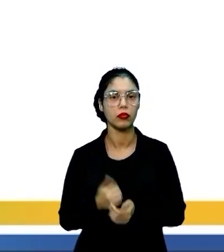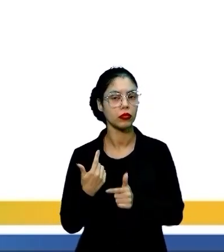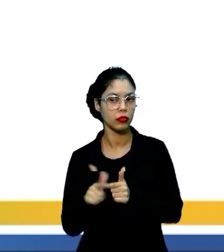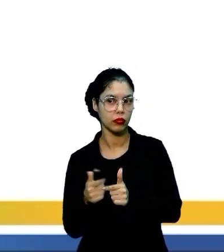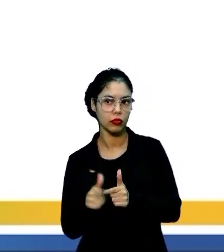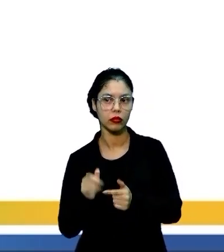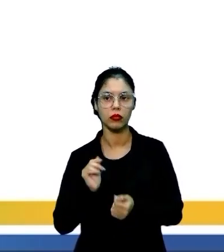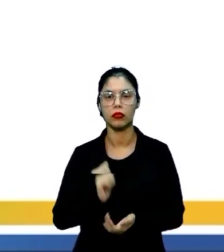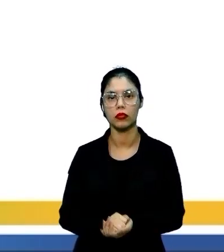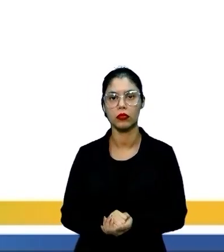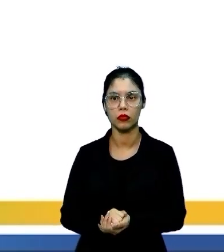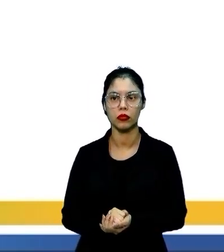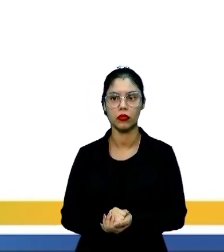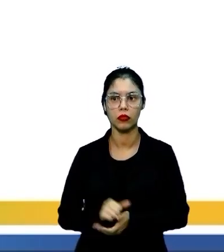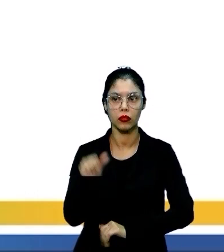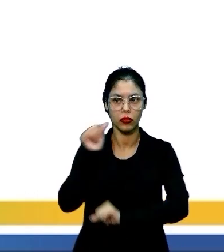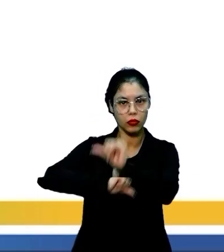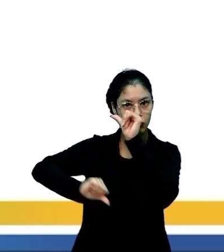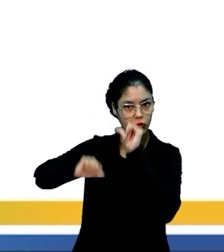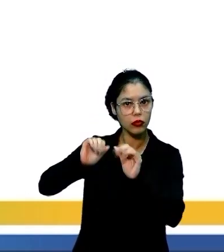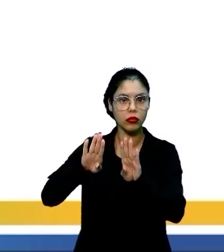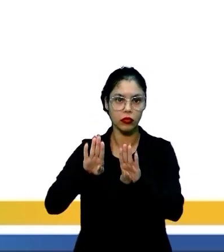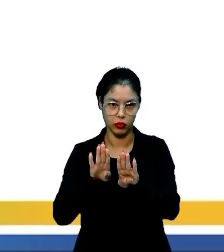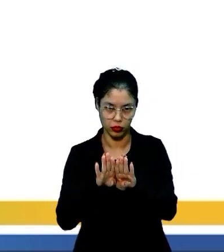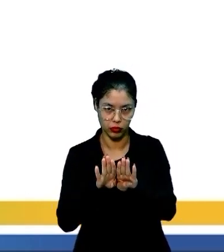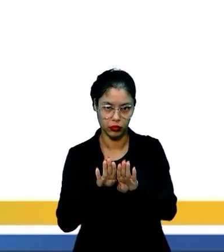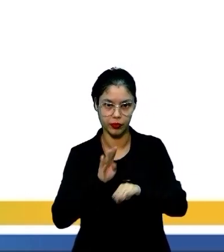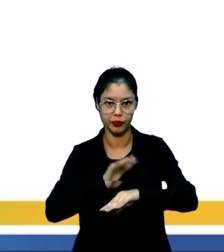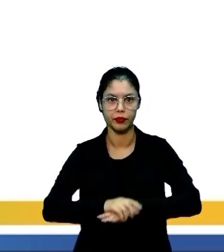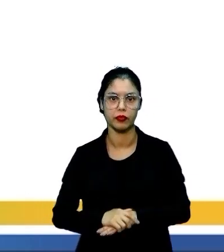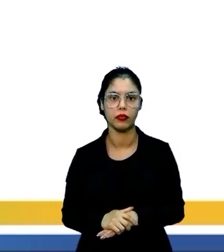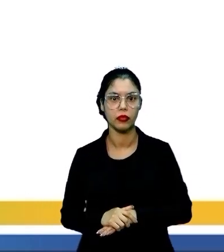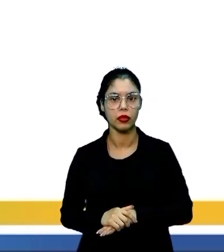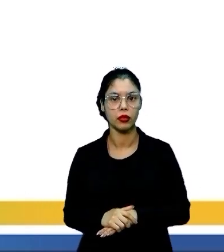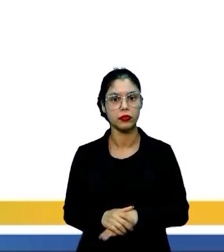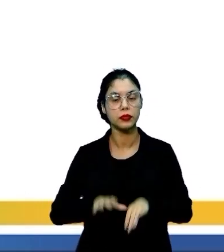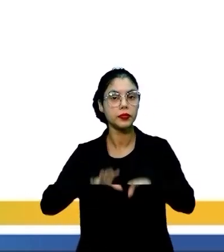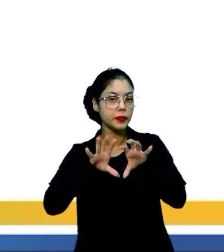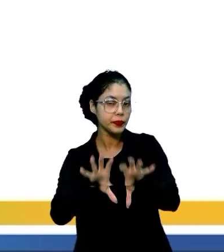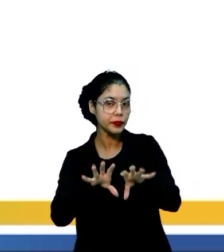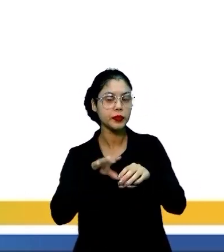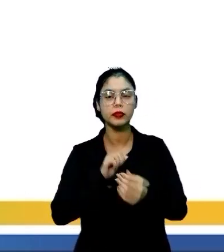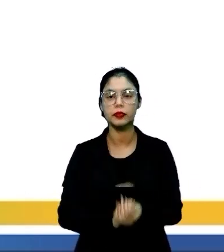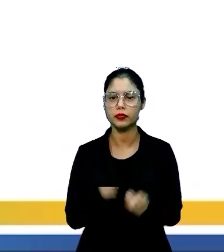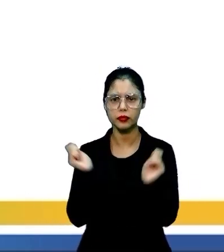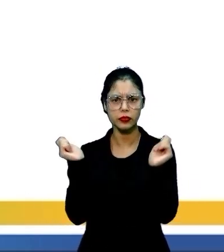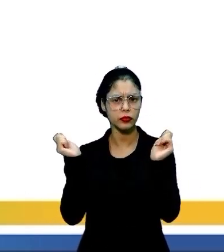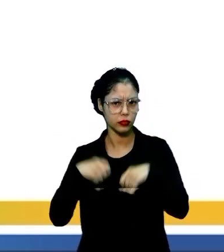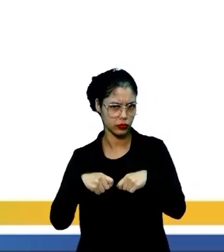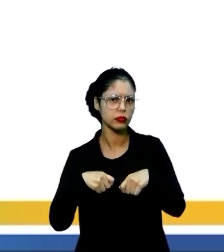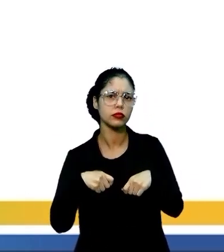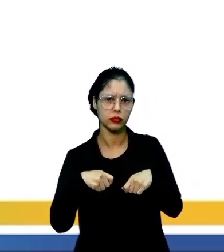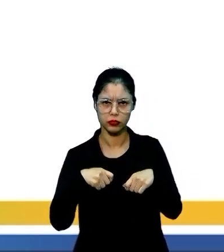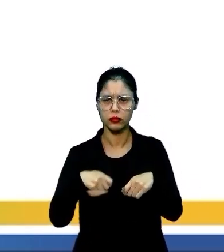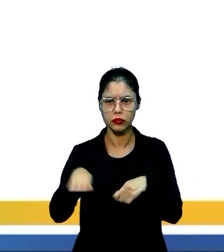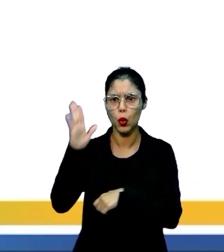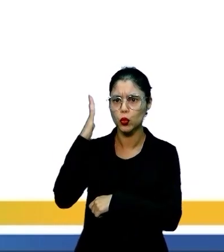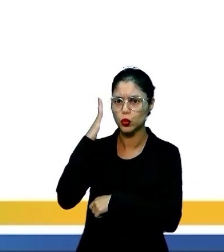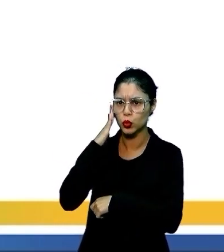seus problemas e suas contradições. Portanto, nele está compreendida